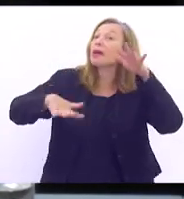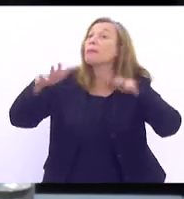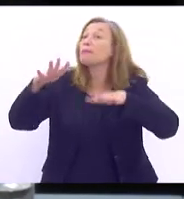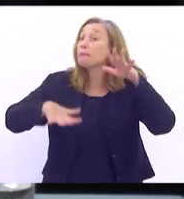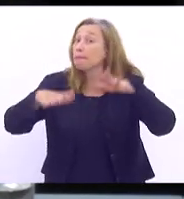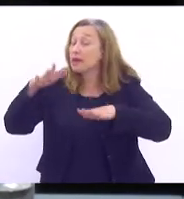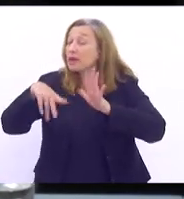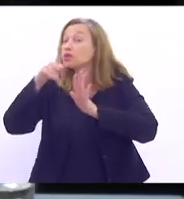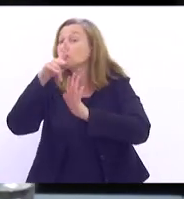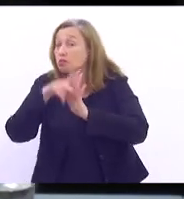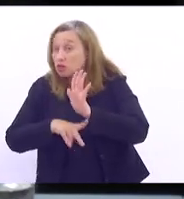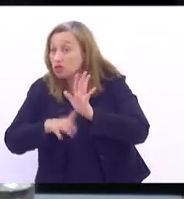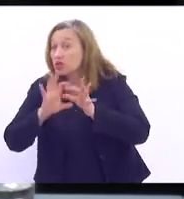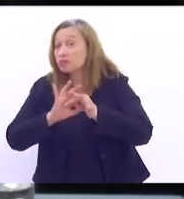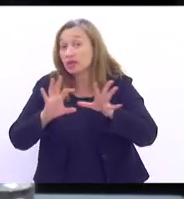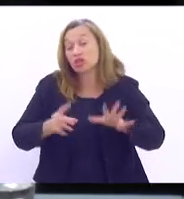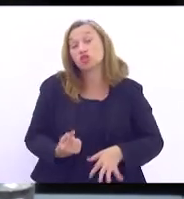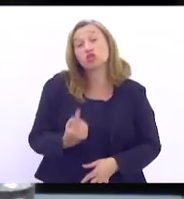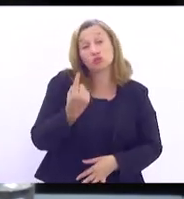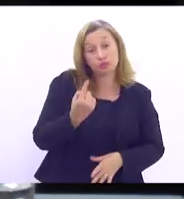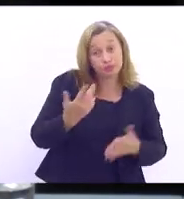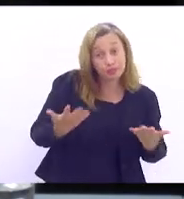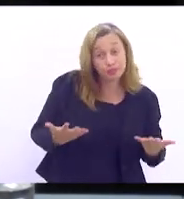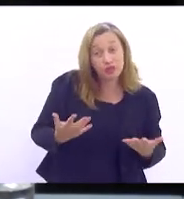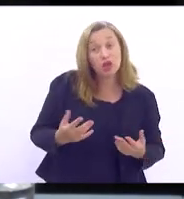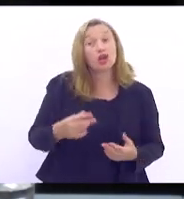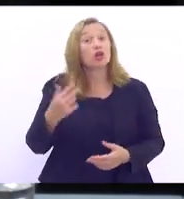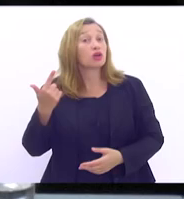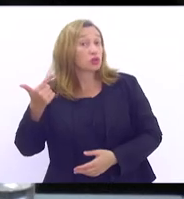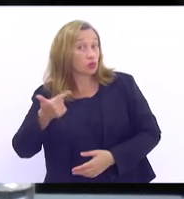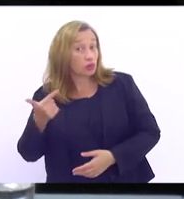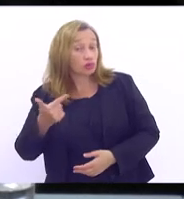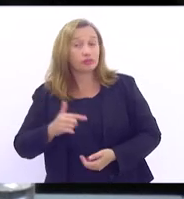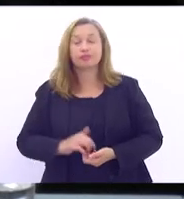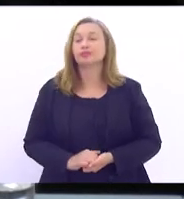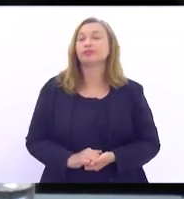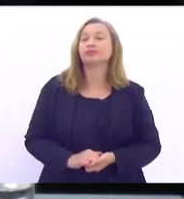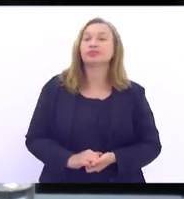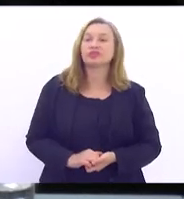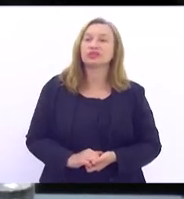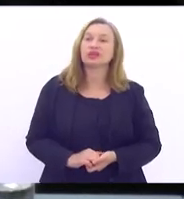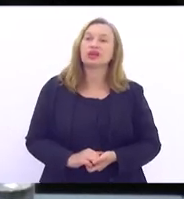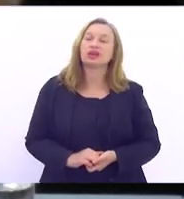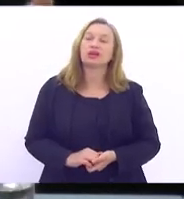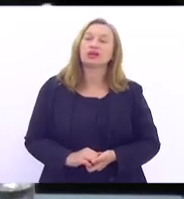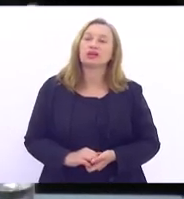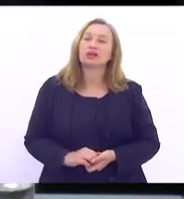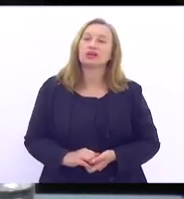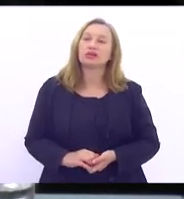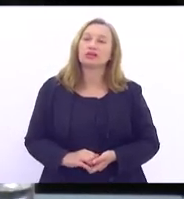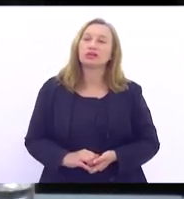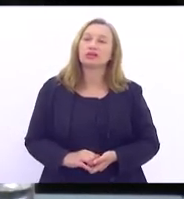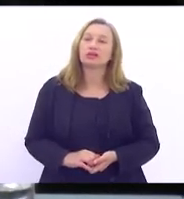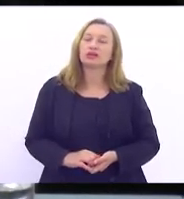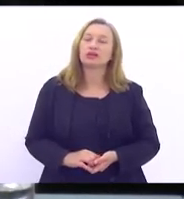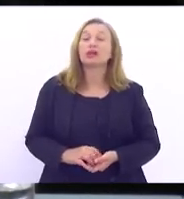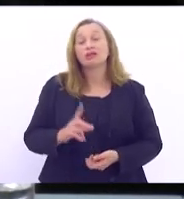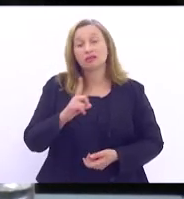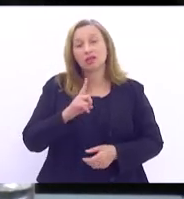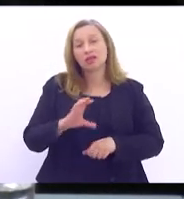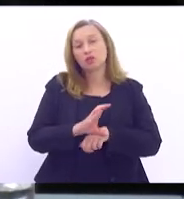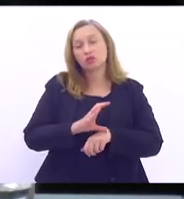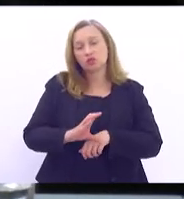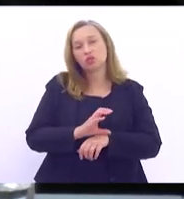projeto autorizativo, de um. De dois, é que existe na Constituição